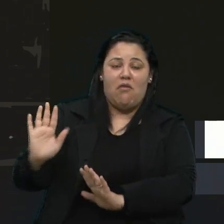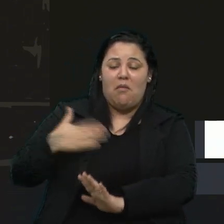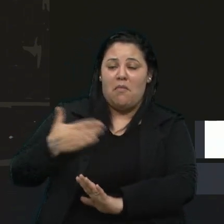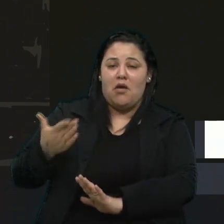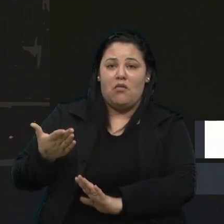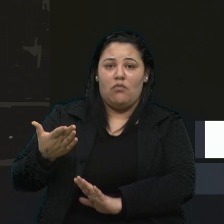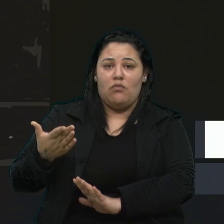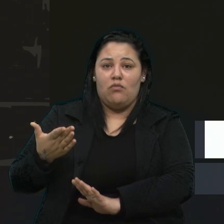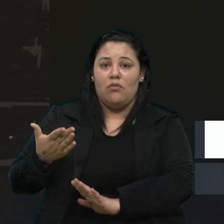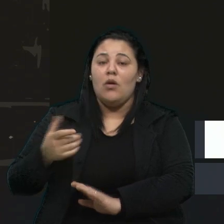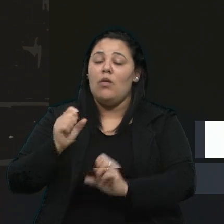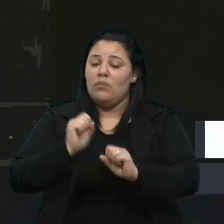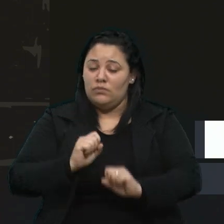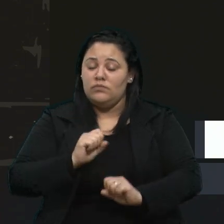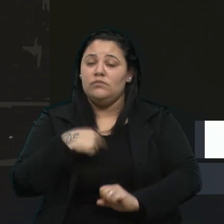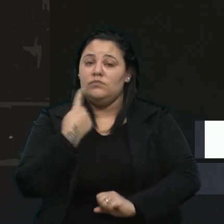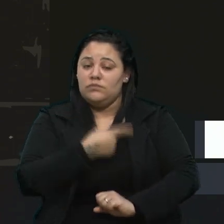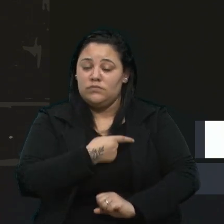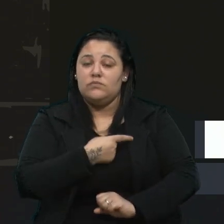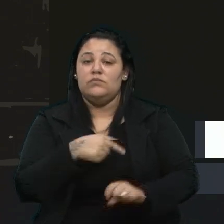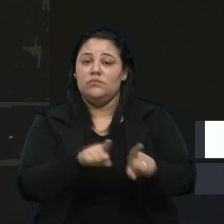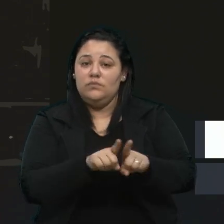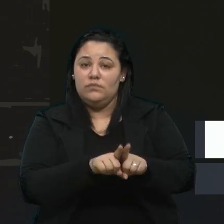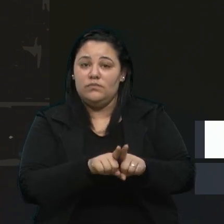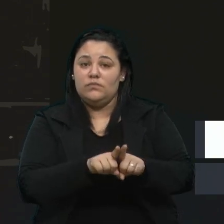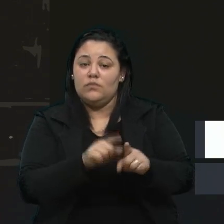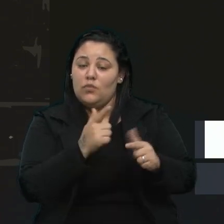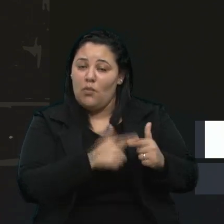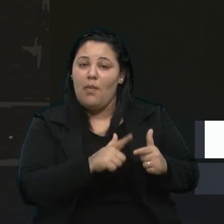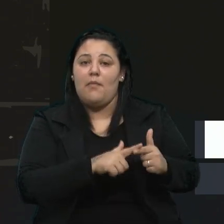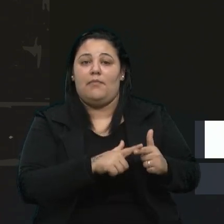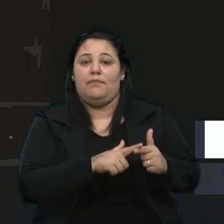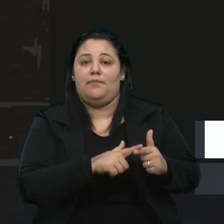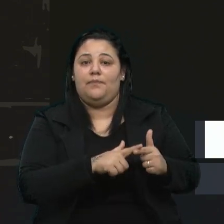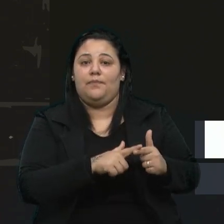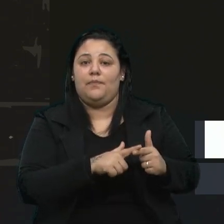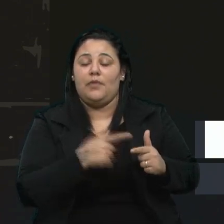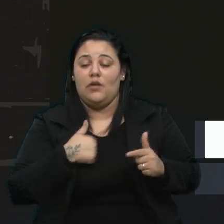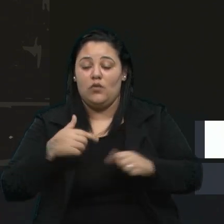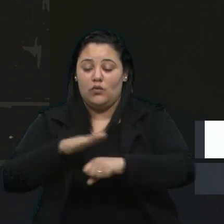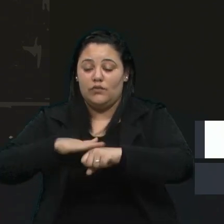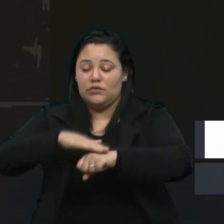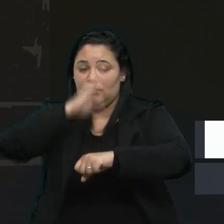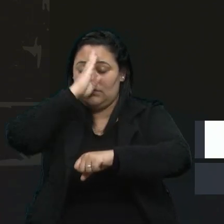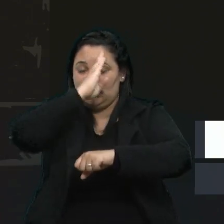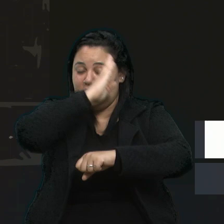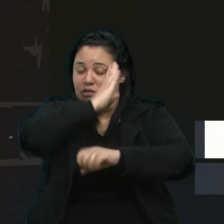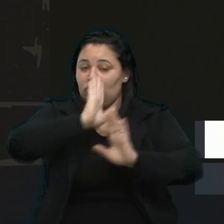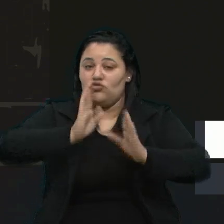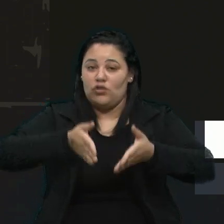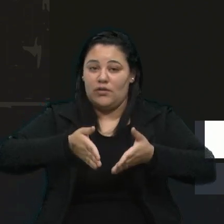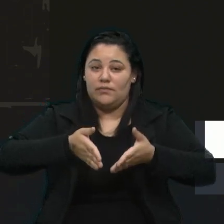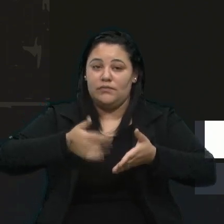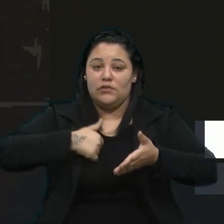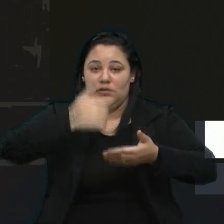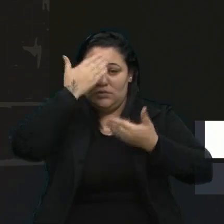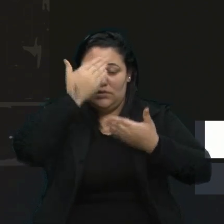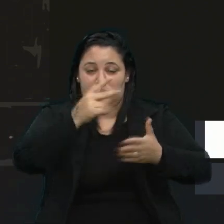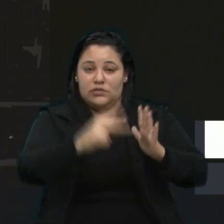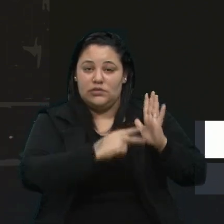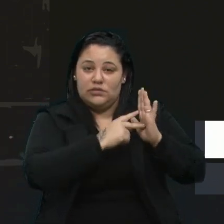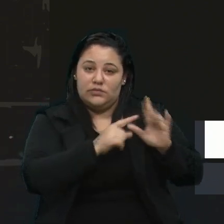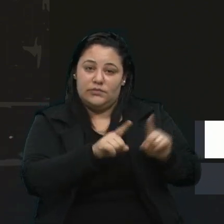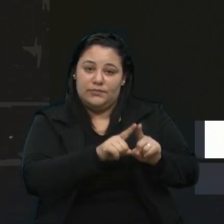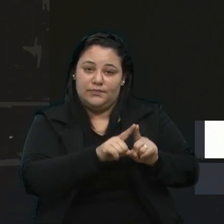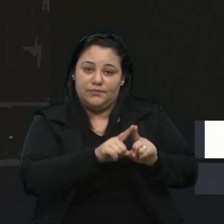problema pode ser nosso também. Então, eu conversei com o Bressan, né, Bressan? Agradeço a atenção, eu